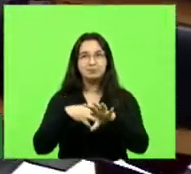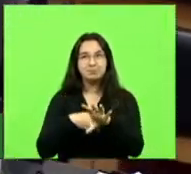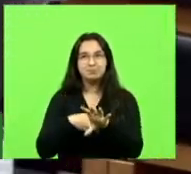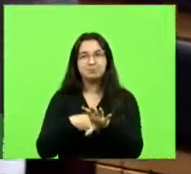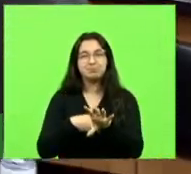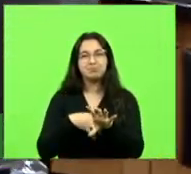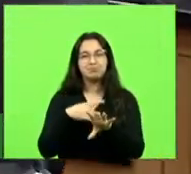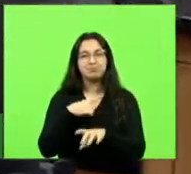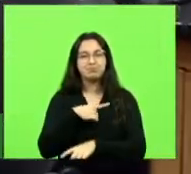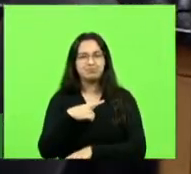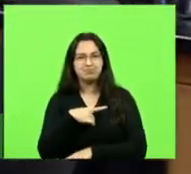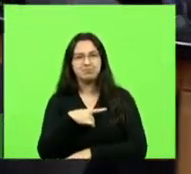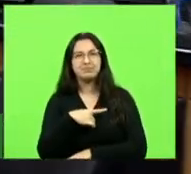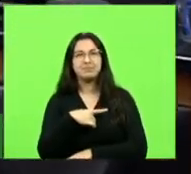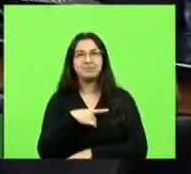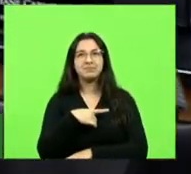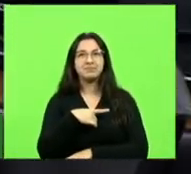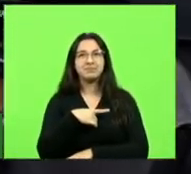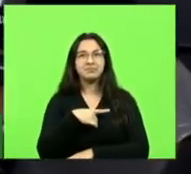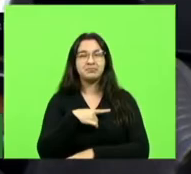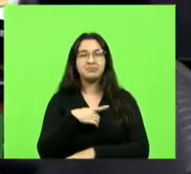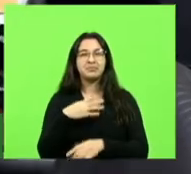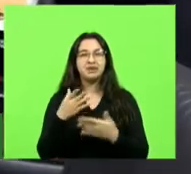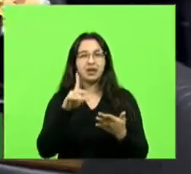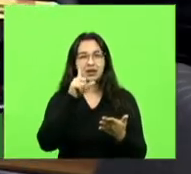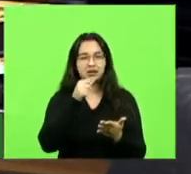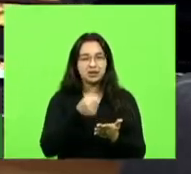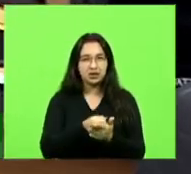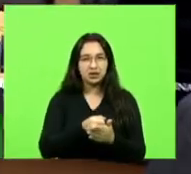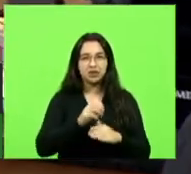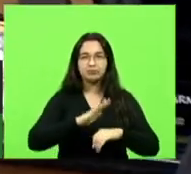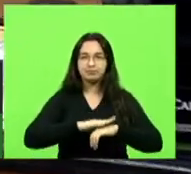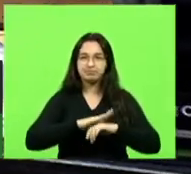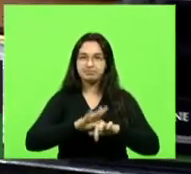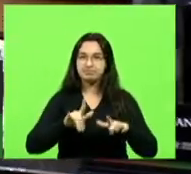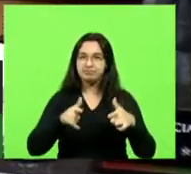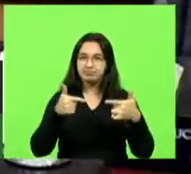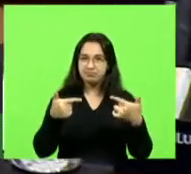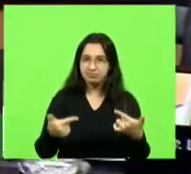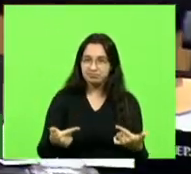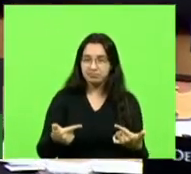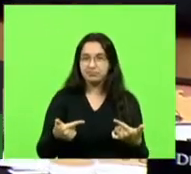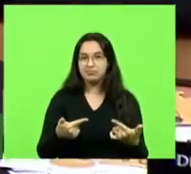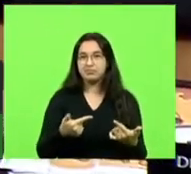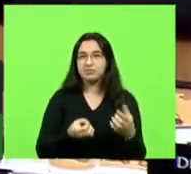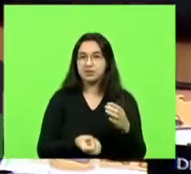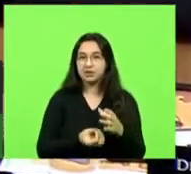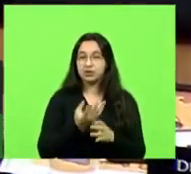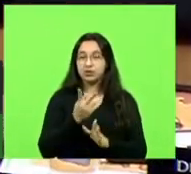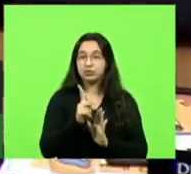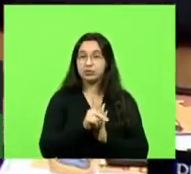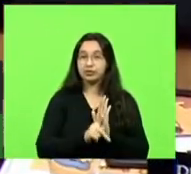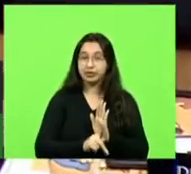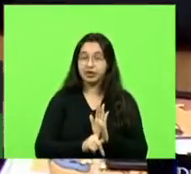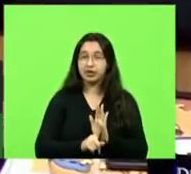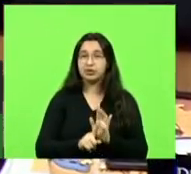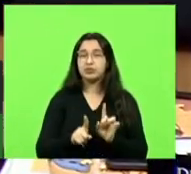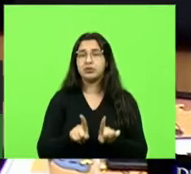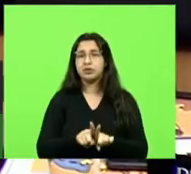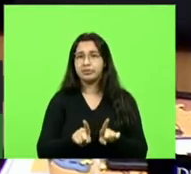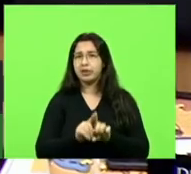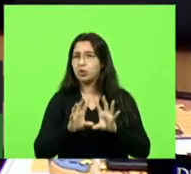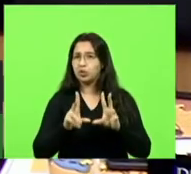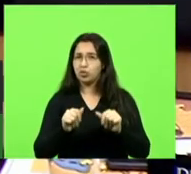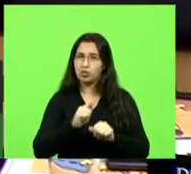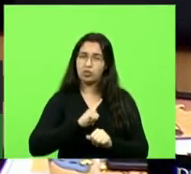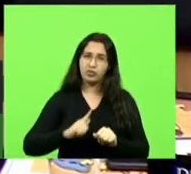né, por ter esta ação, motivação que levou a criar esse projeto, bem como todo o governo, por criar esse